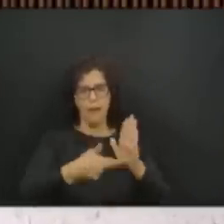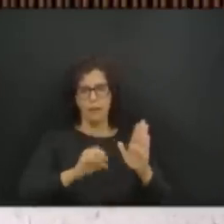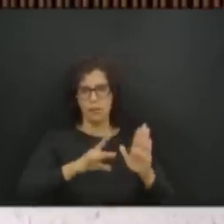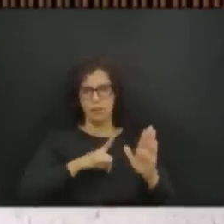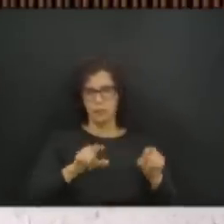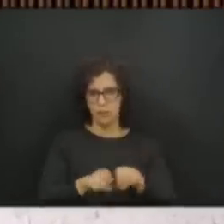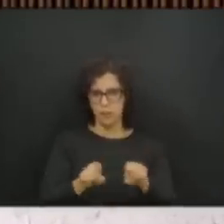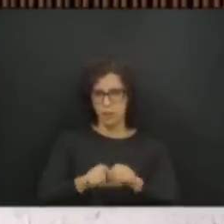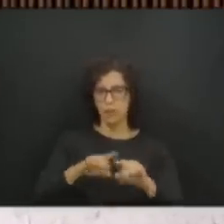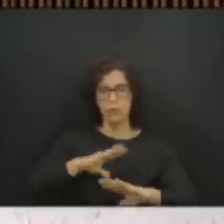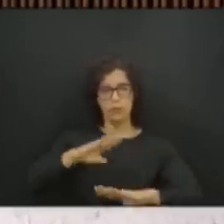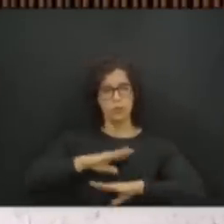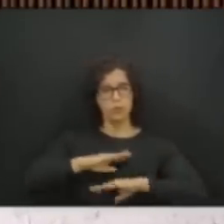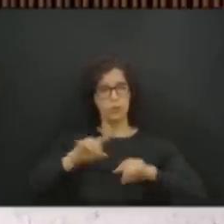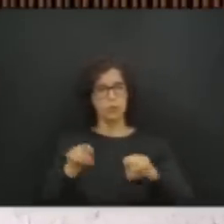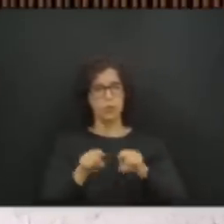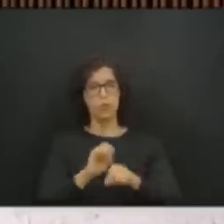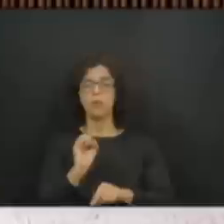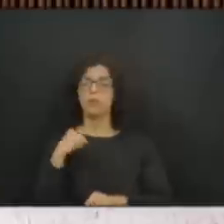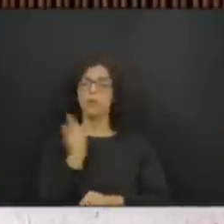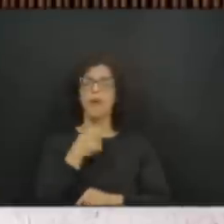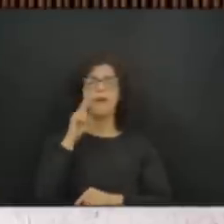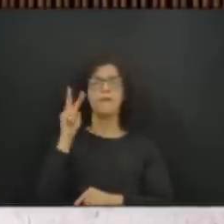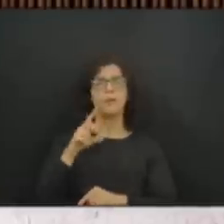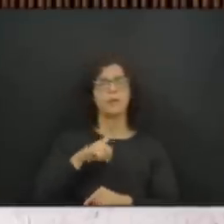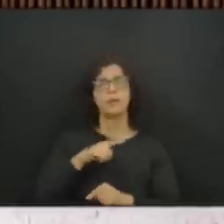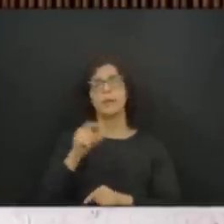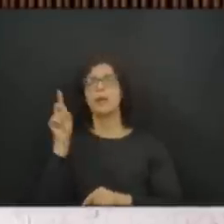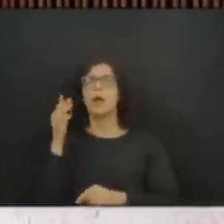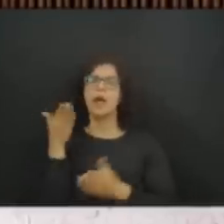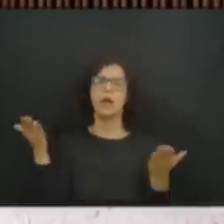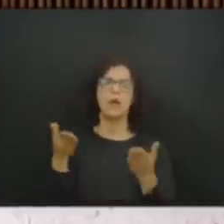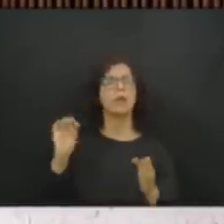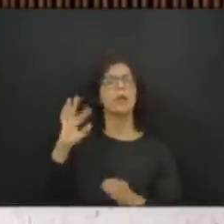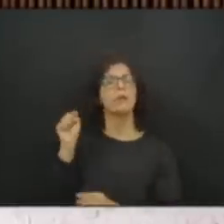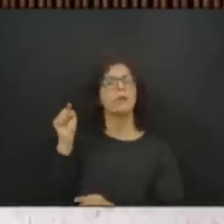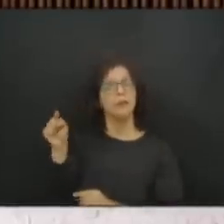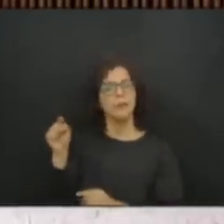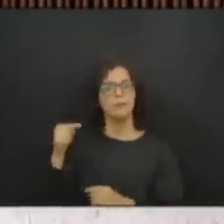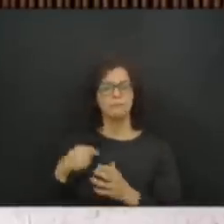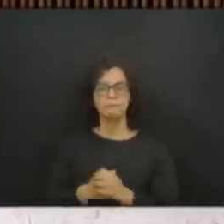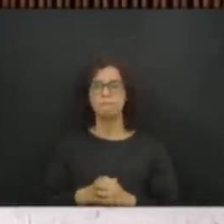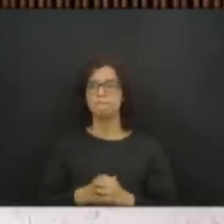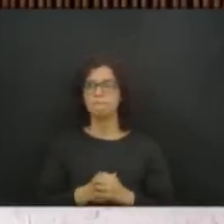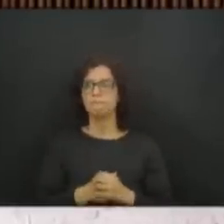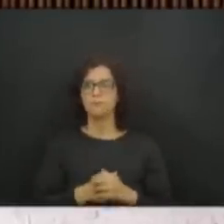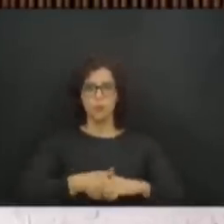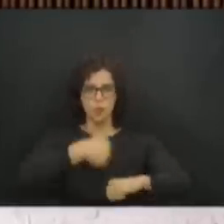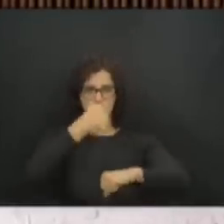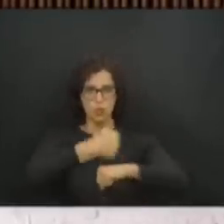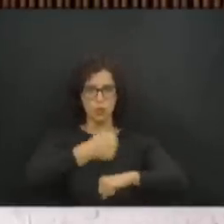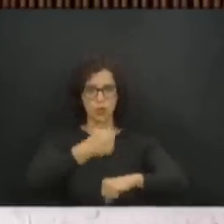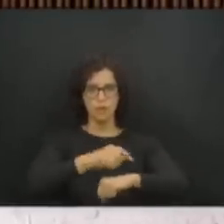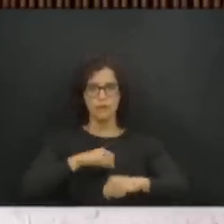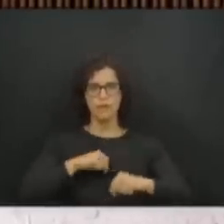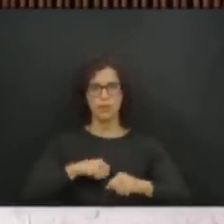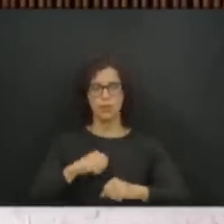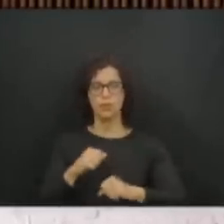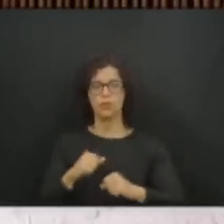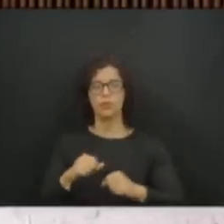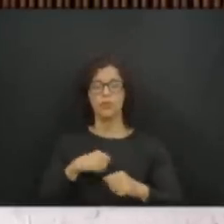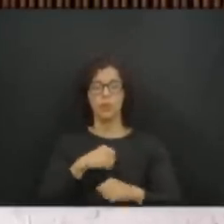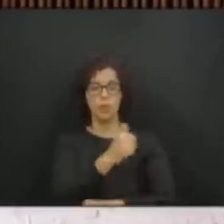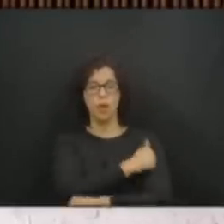com todas as situações que muitas vezes nós temos visto uma delas foi agora recente é de um diretor pegando o